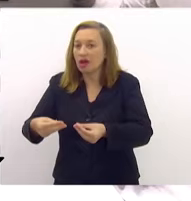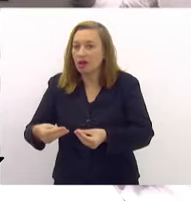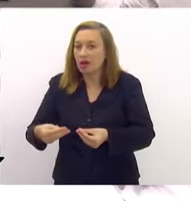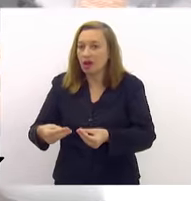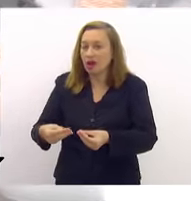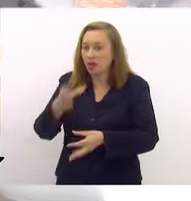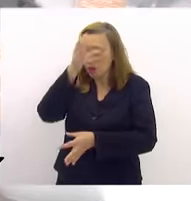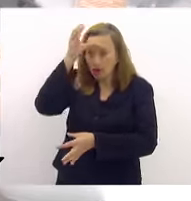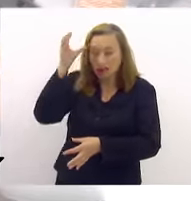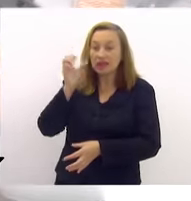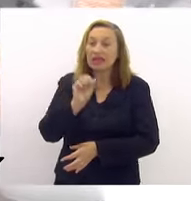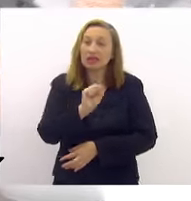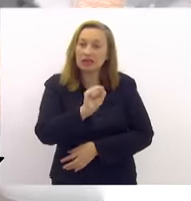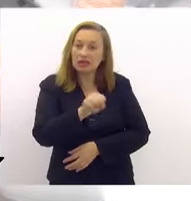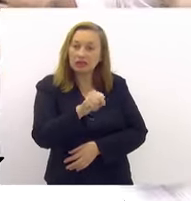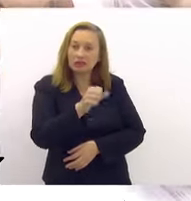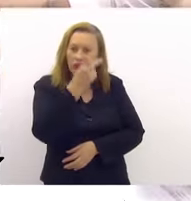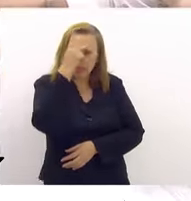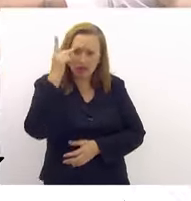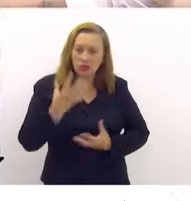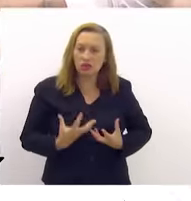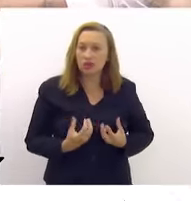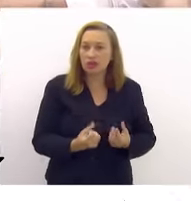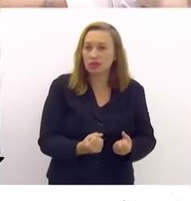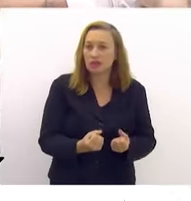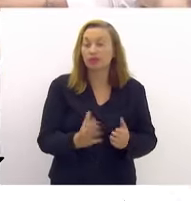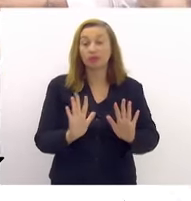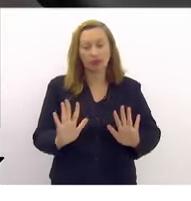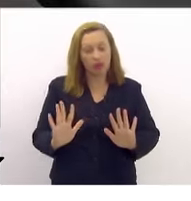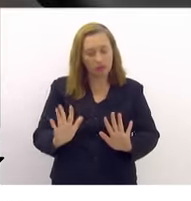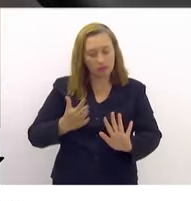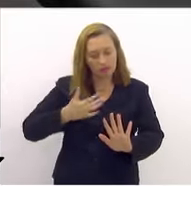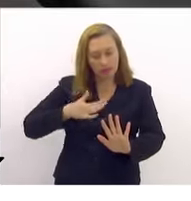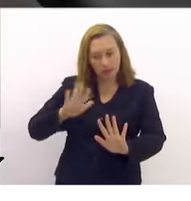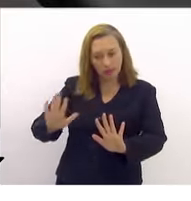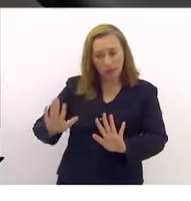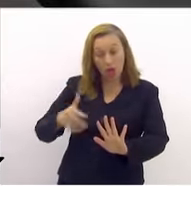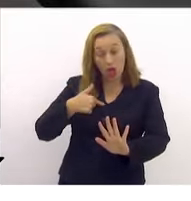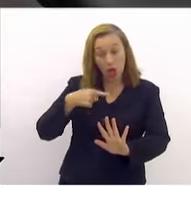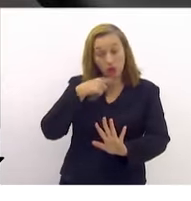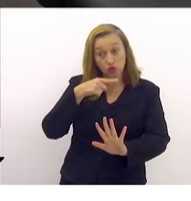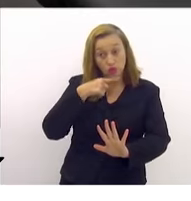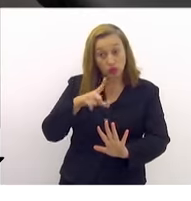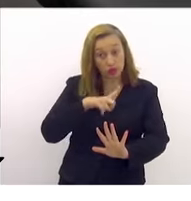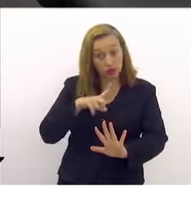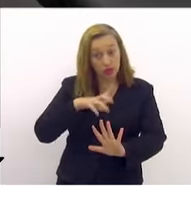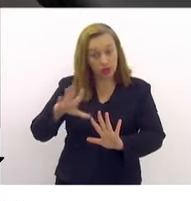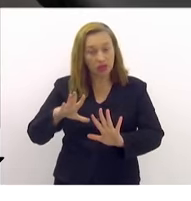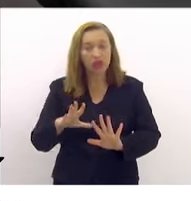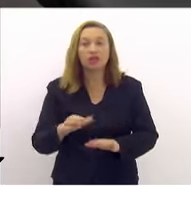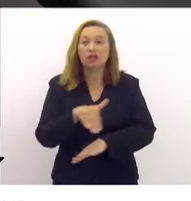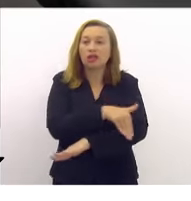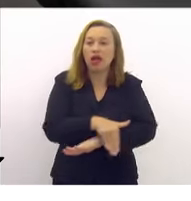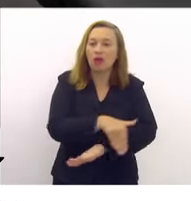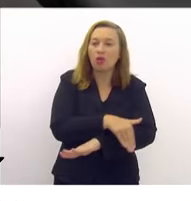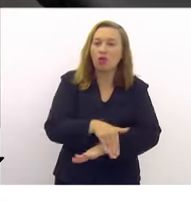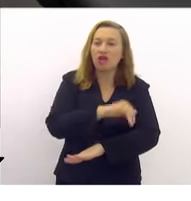o entregador. Minha querida, mas volto lá, volto lá. Também estou em dúvida. Na Rua Jardim